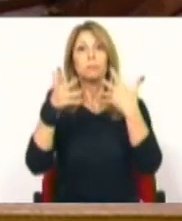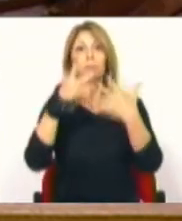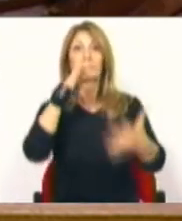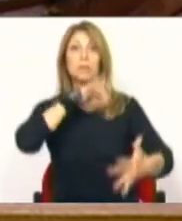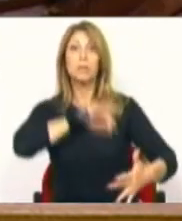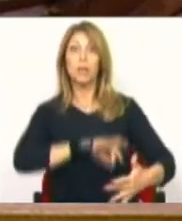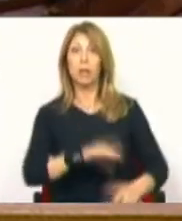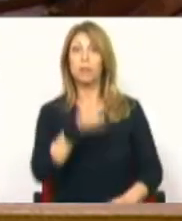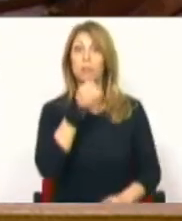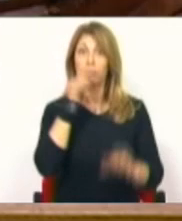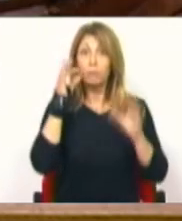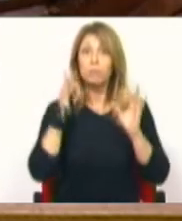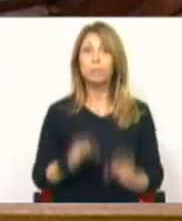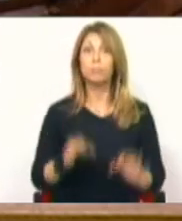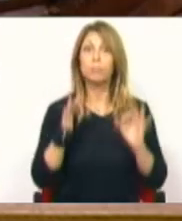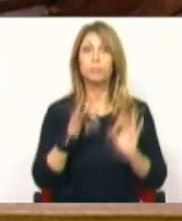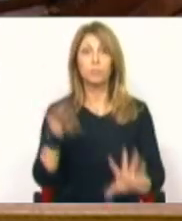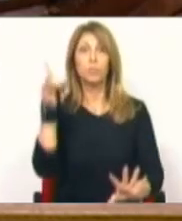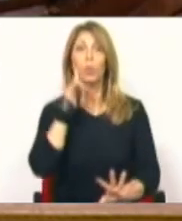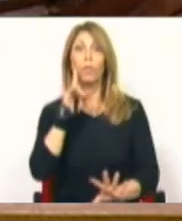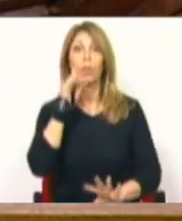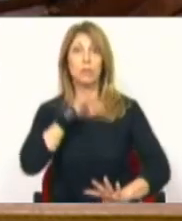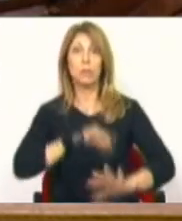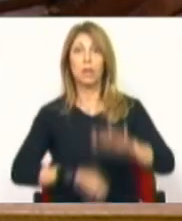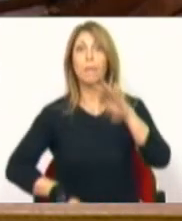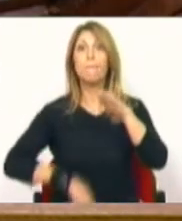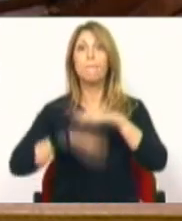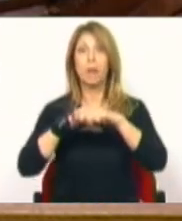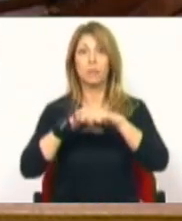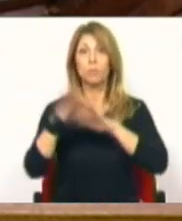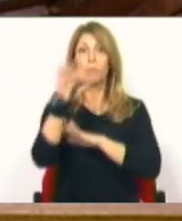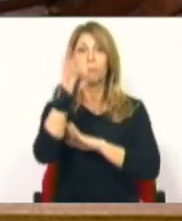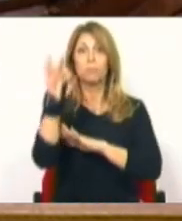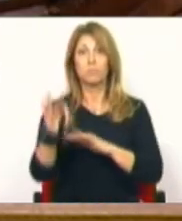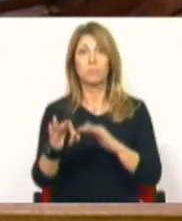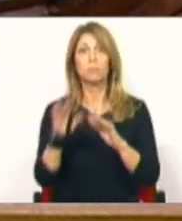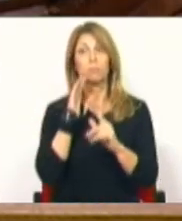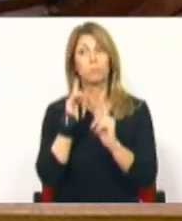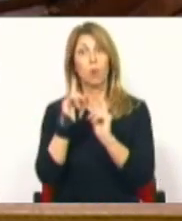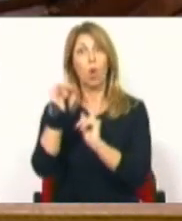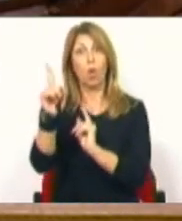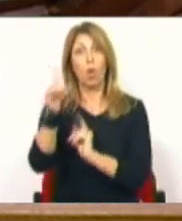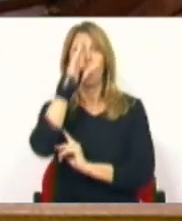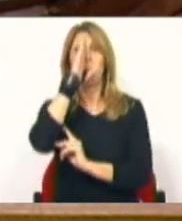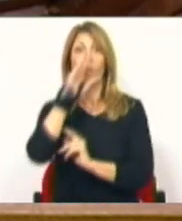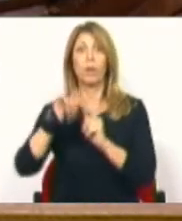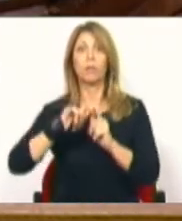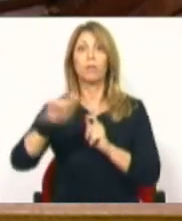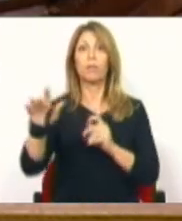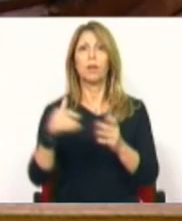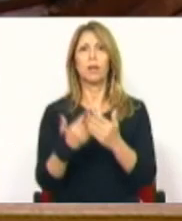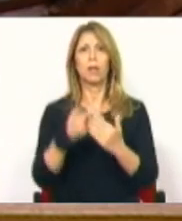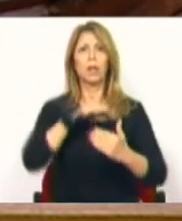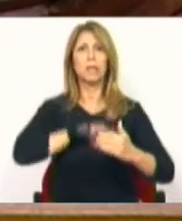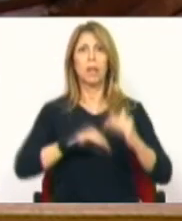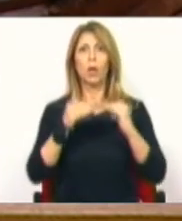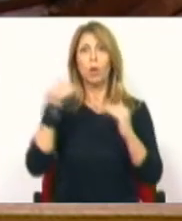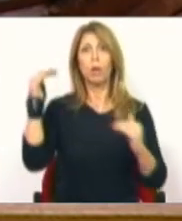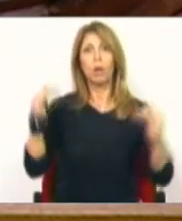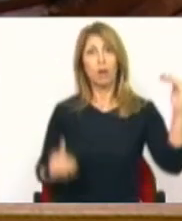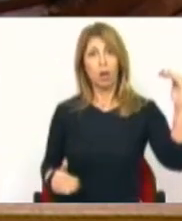a fixação de um leque salarial máximo, cuja proporção caberia ao Governo definir para combater estas desigualdades